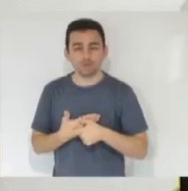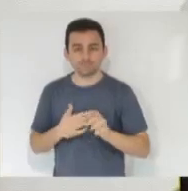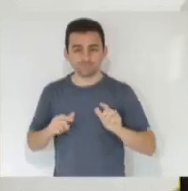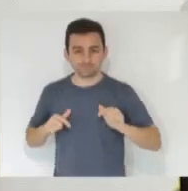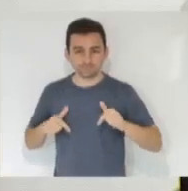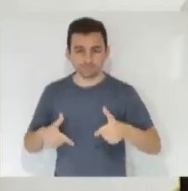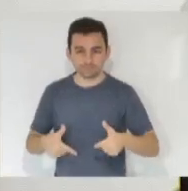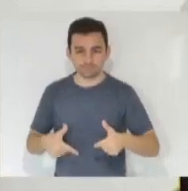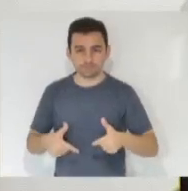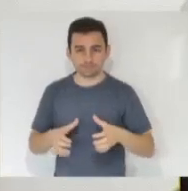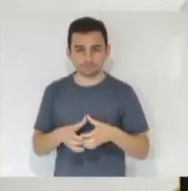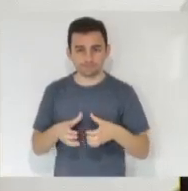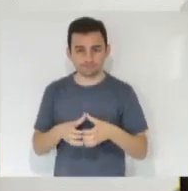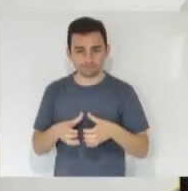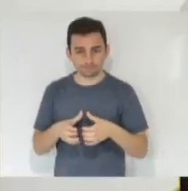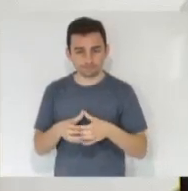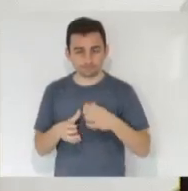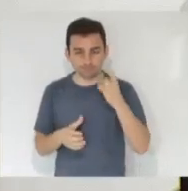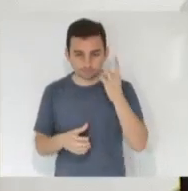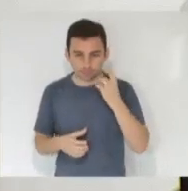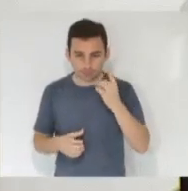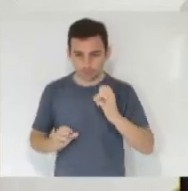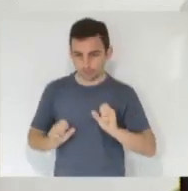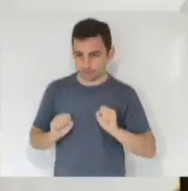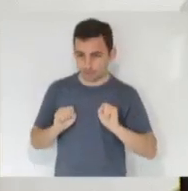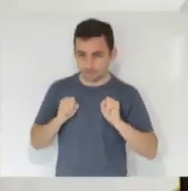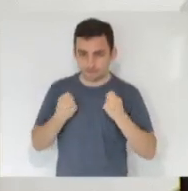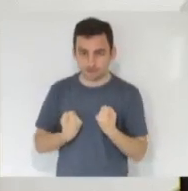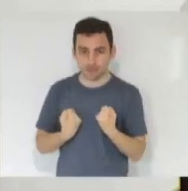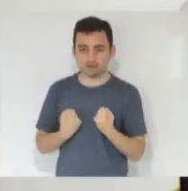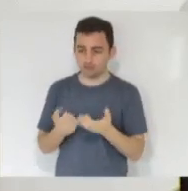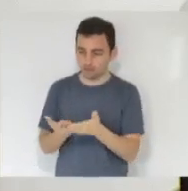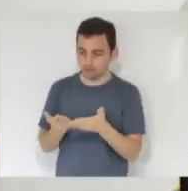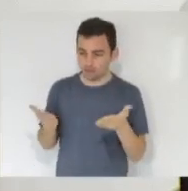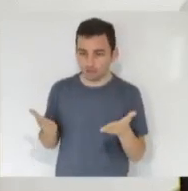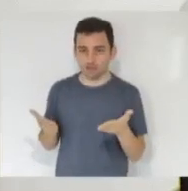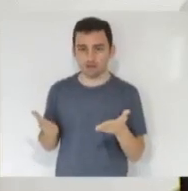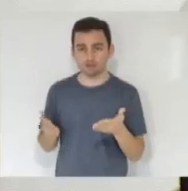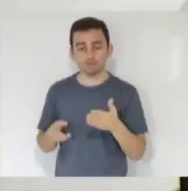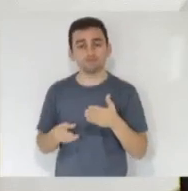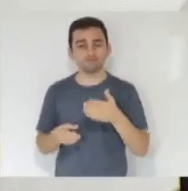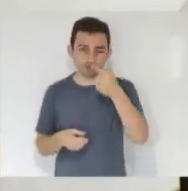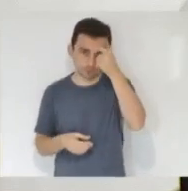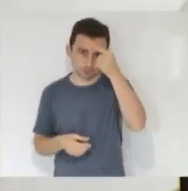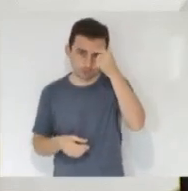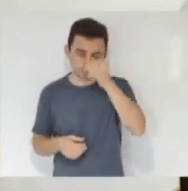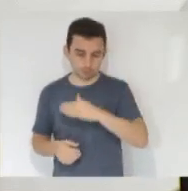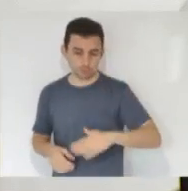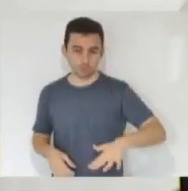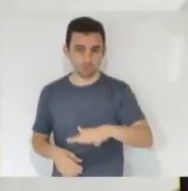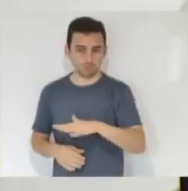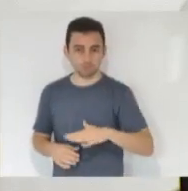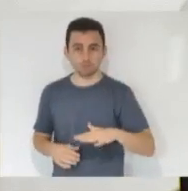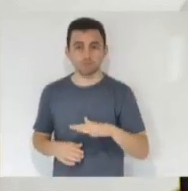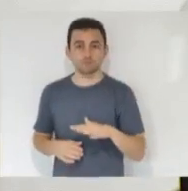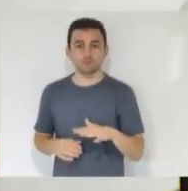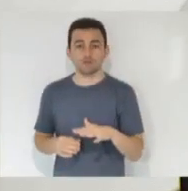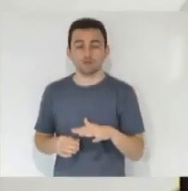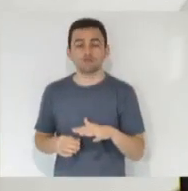Parlamentar, em defesa das instituições de educação superior habilitadas em Santa